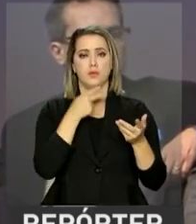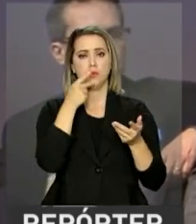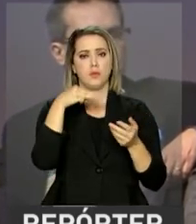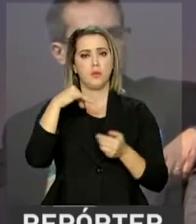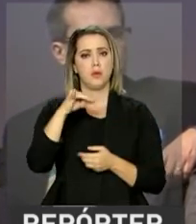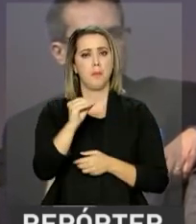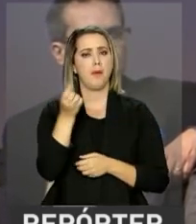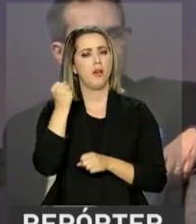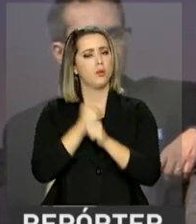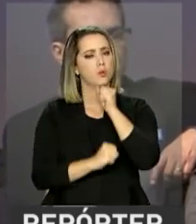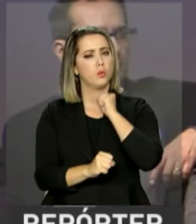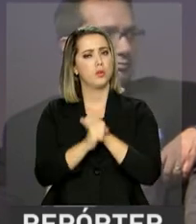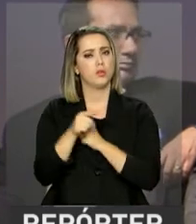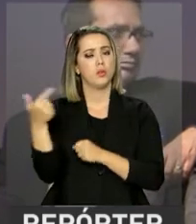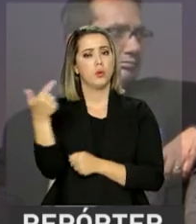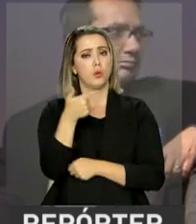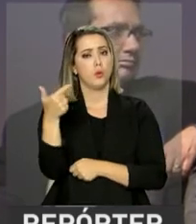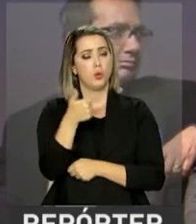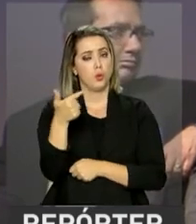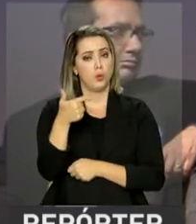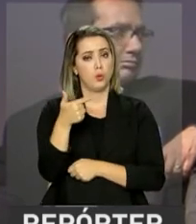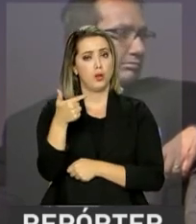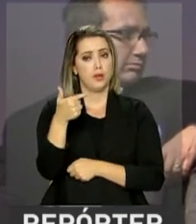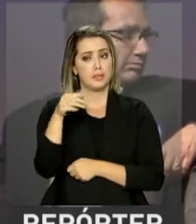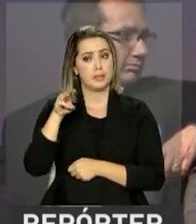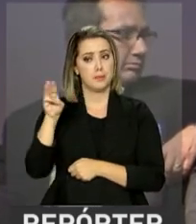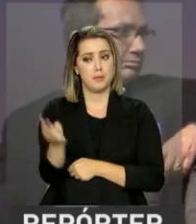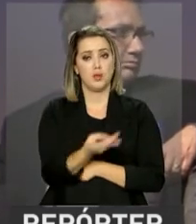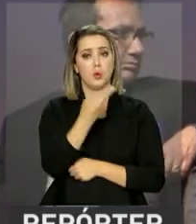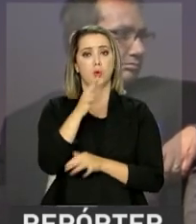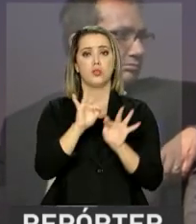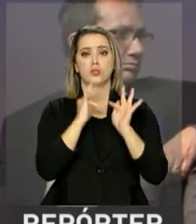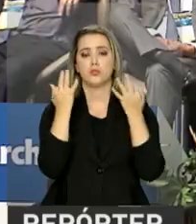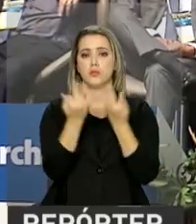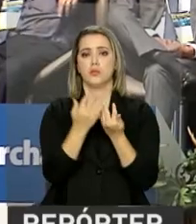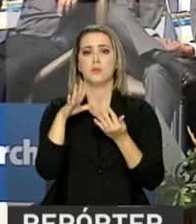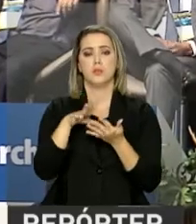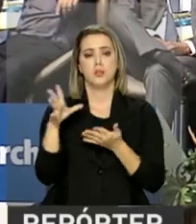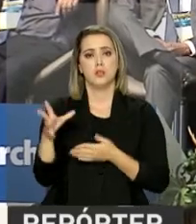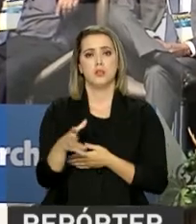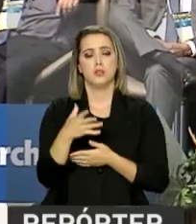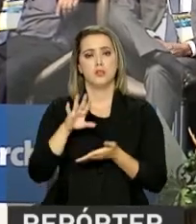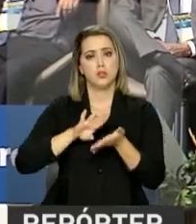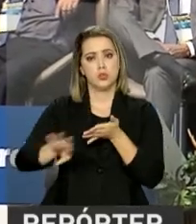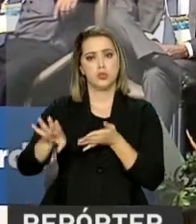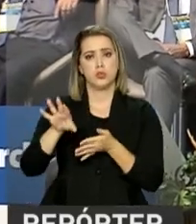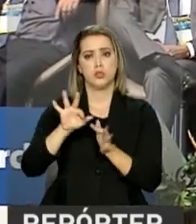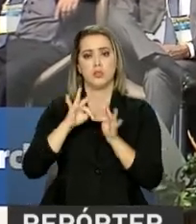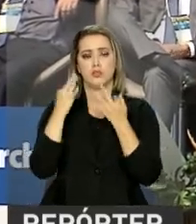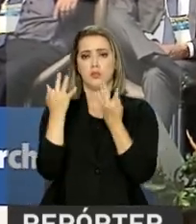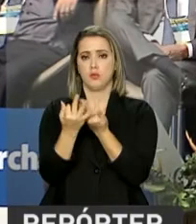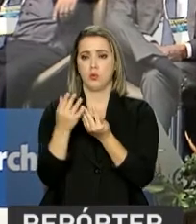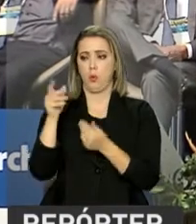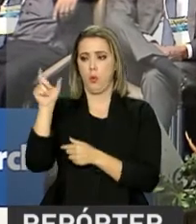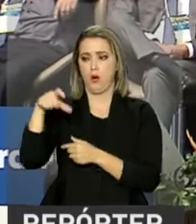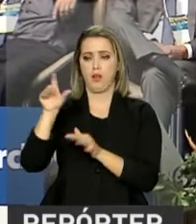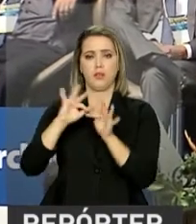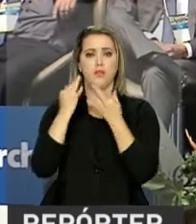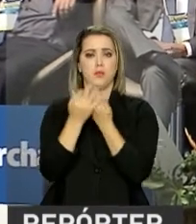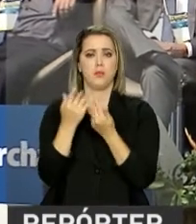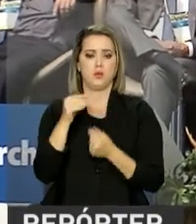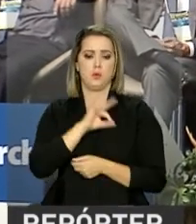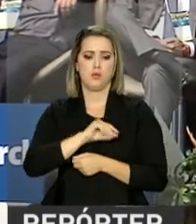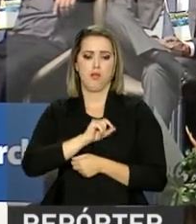ano passado, 2 milhões e 800 mil famílias foram retiradas do Bolsa Família por terem uma renda maior do que a